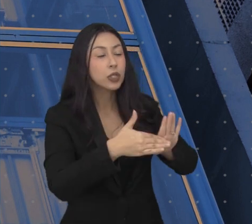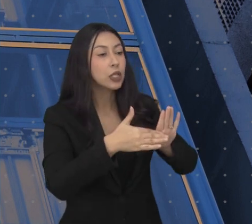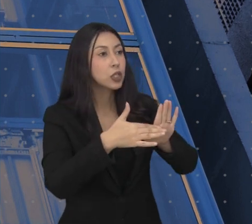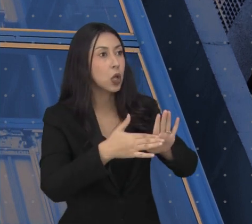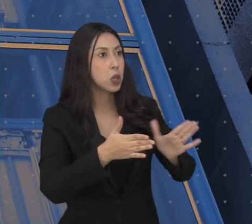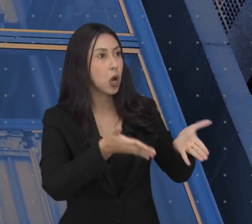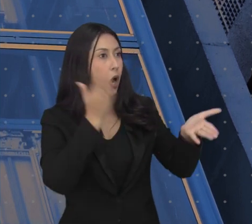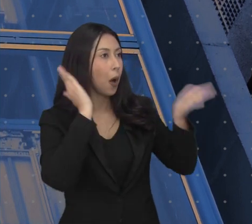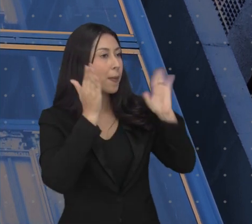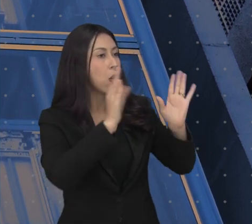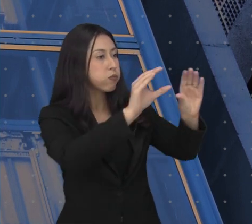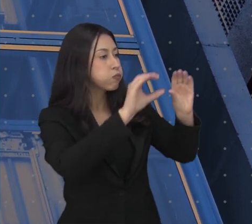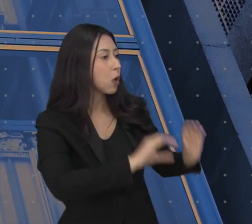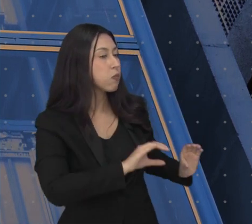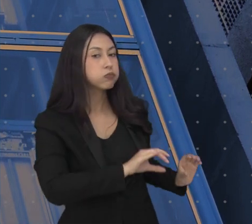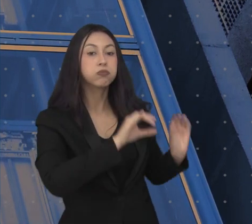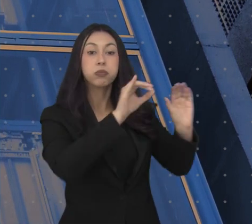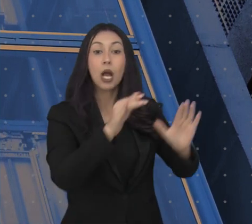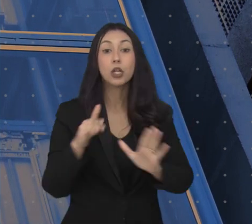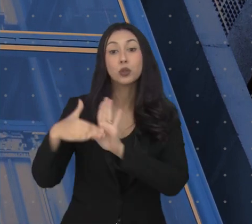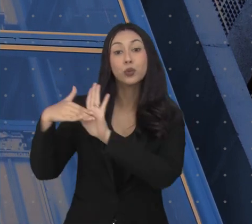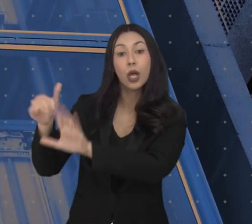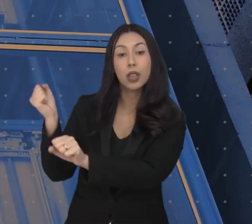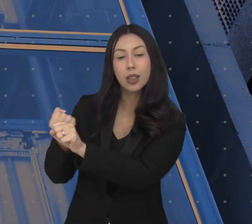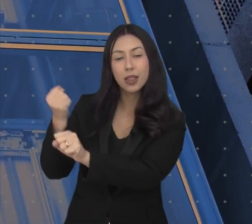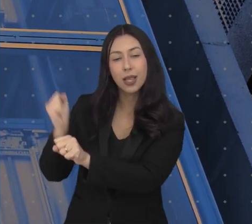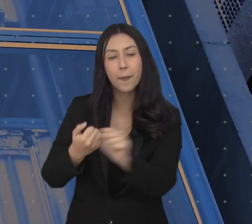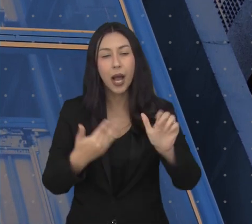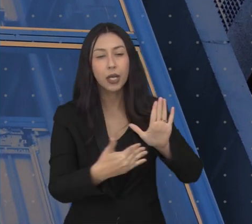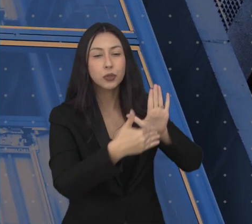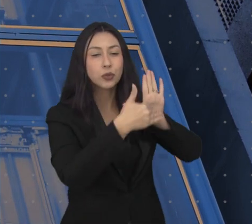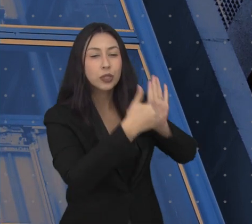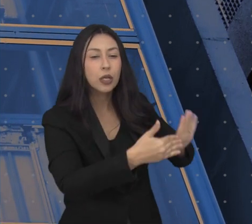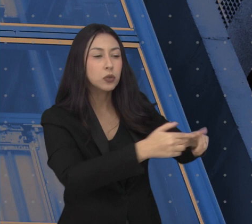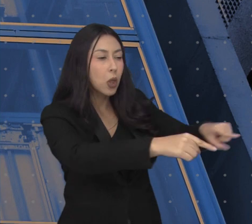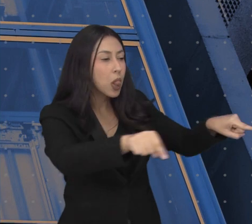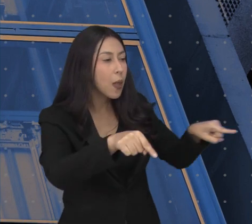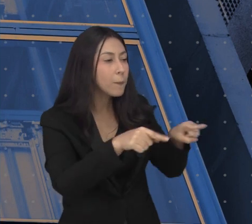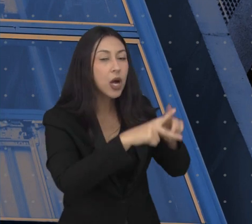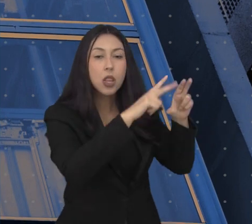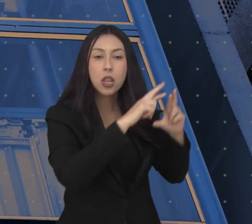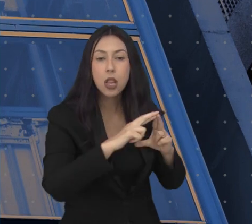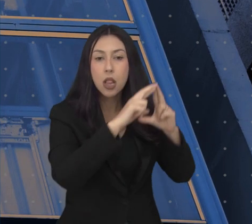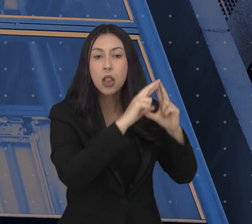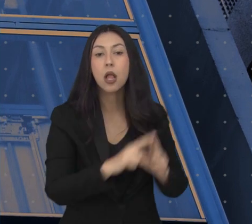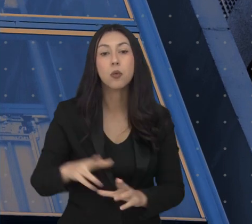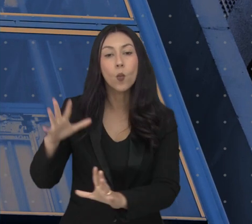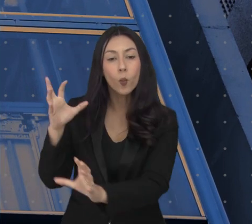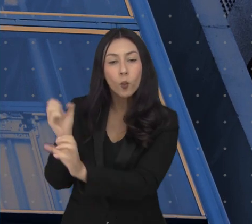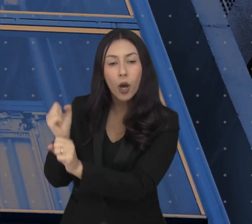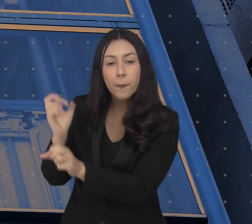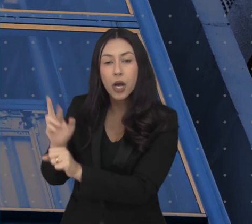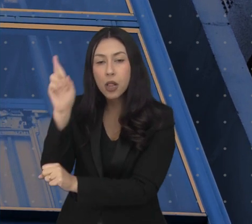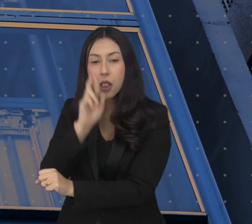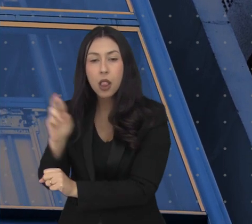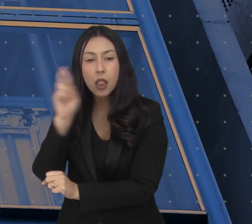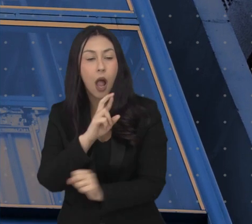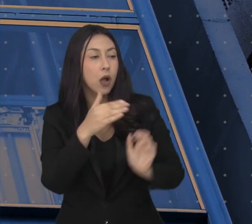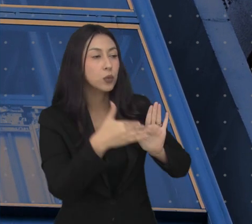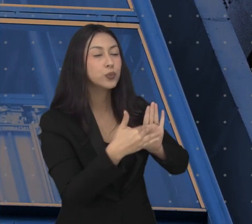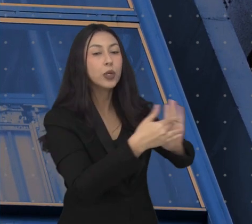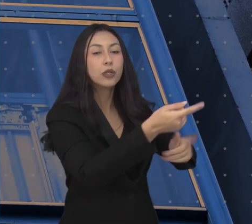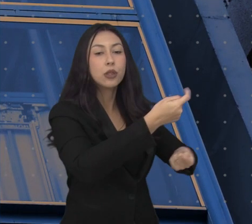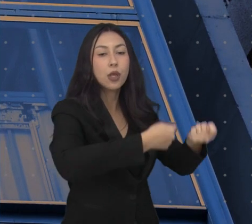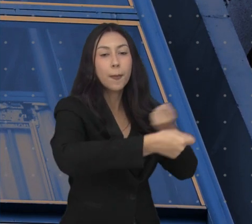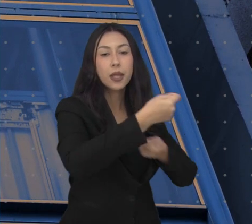açougueiro, ajudante de carga e descarga, ajudante de obras, ajudante de pátio de sucata, analista contábil,